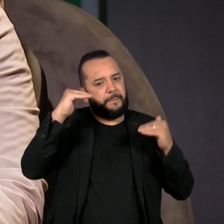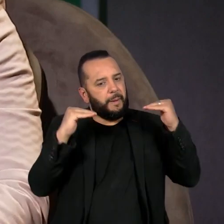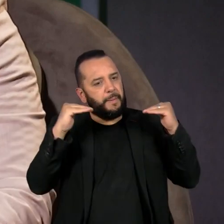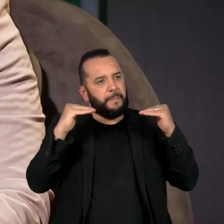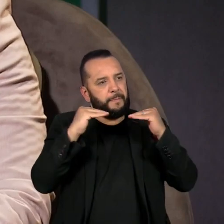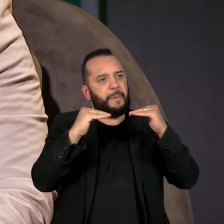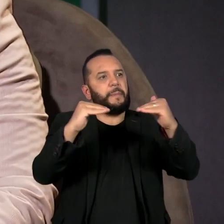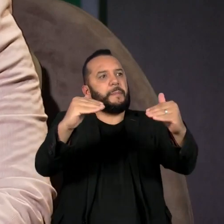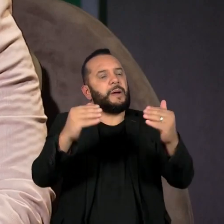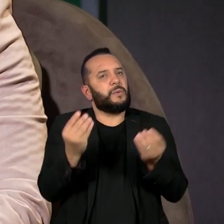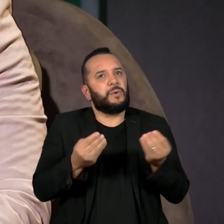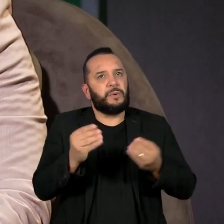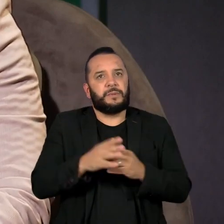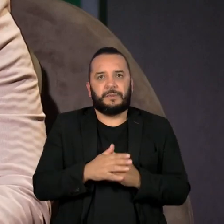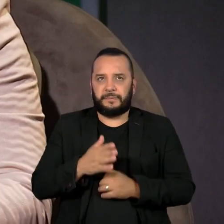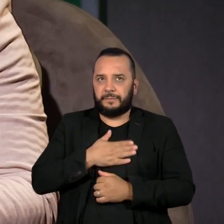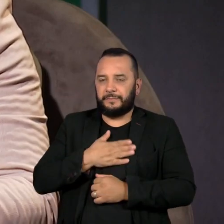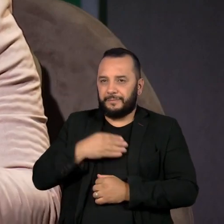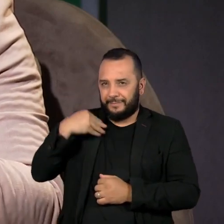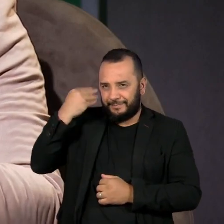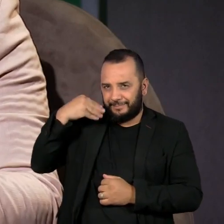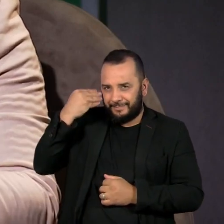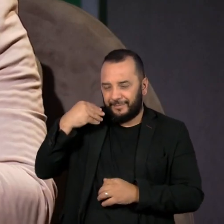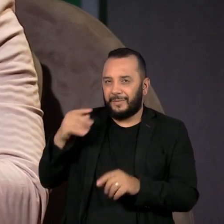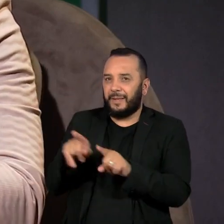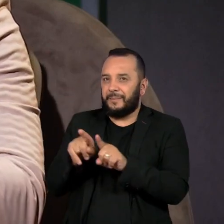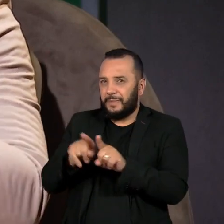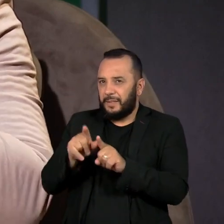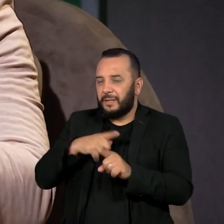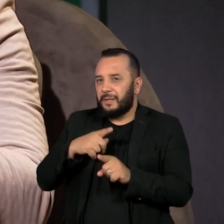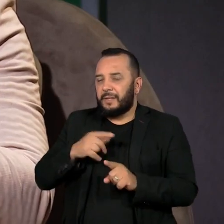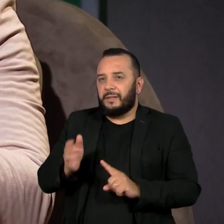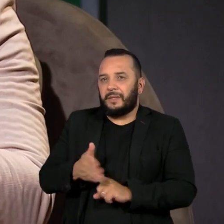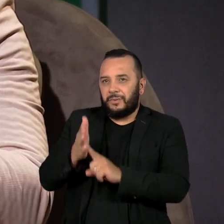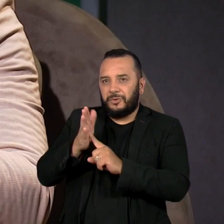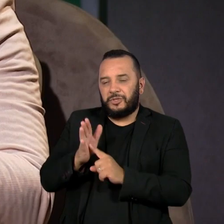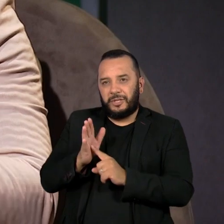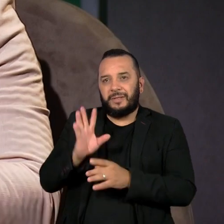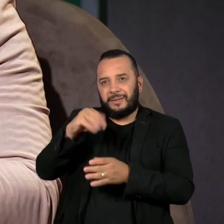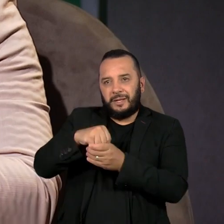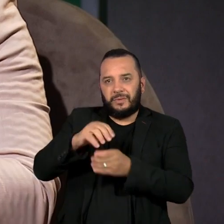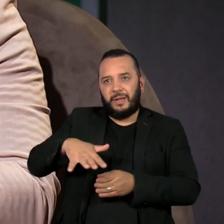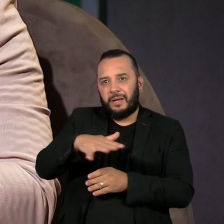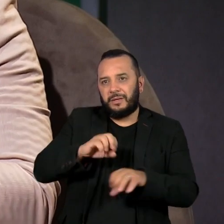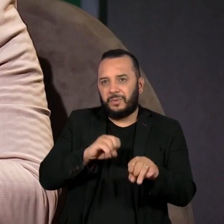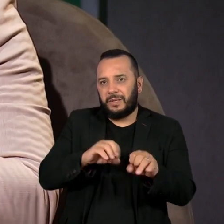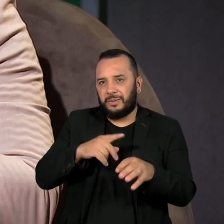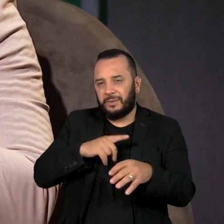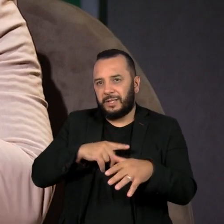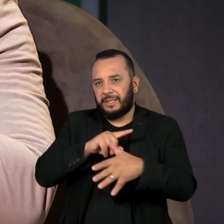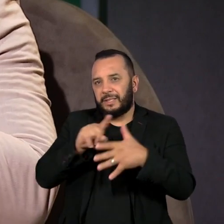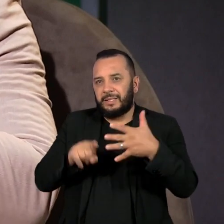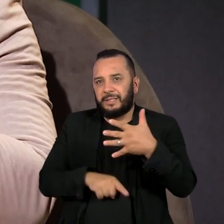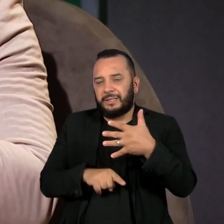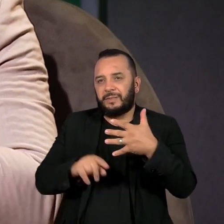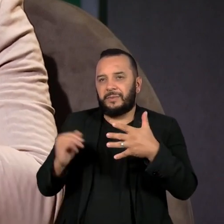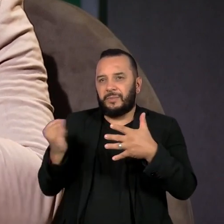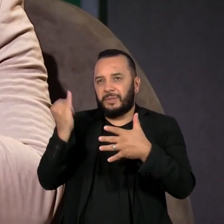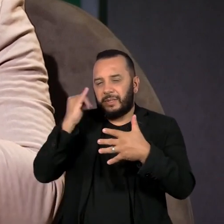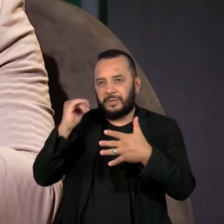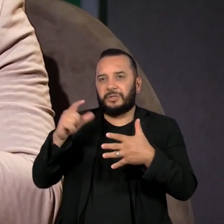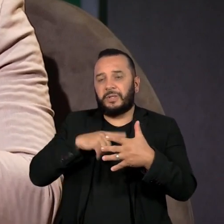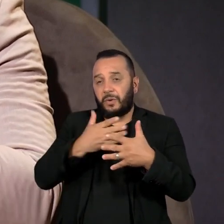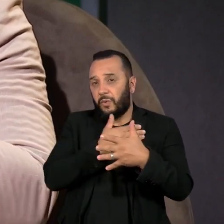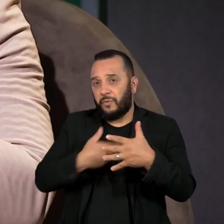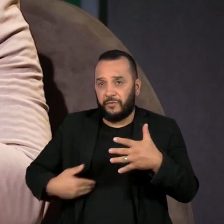minha experiência e também dentro dessa questão da tecnologia na educação, 5 pontos são importantes. O primeiro é a questão da política pública,